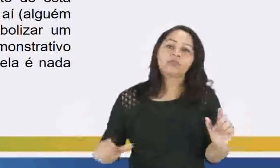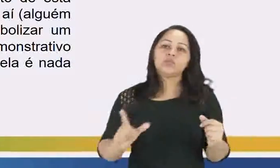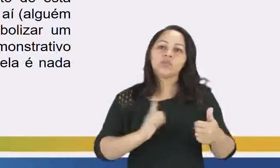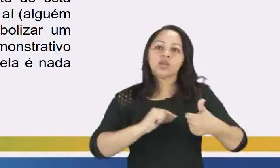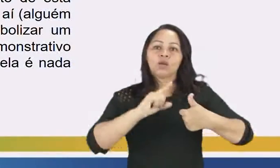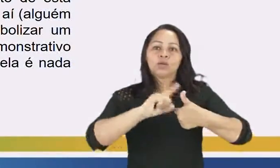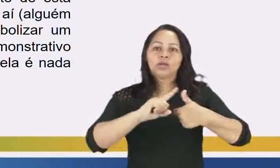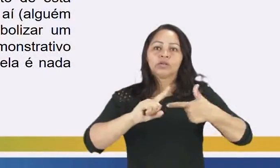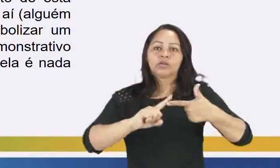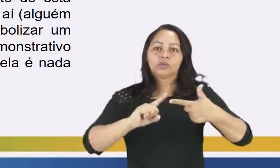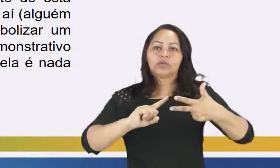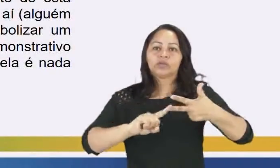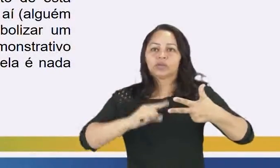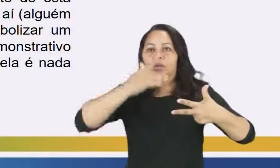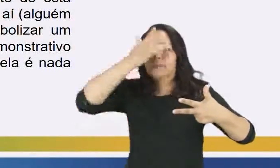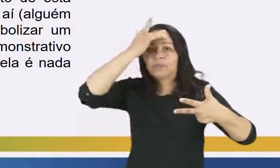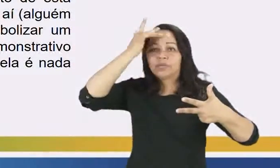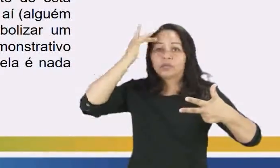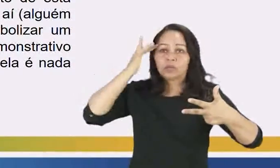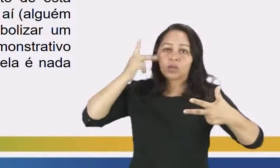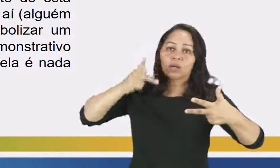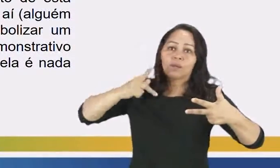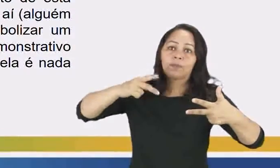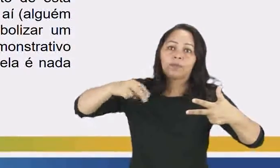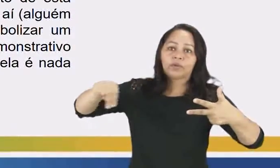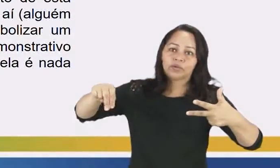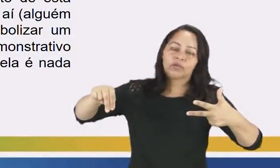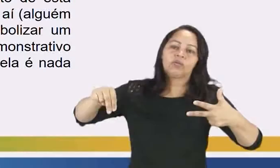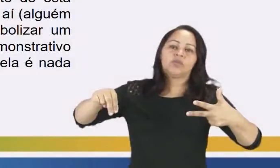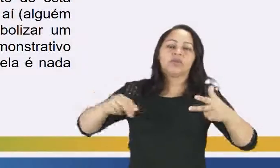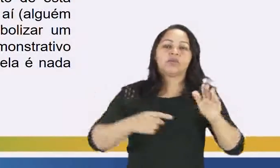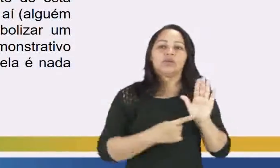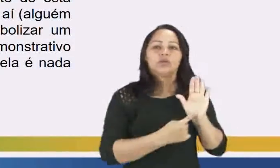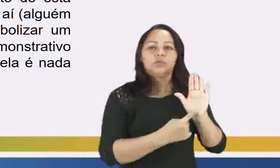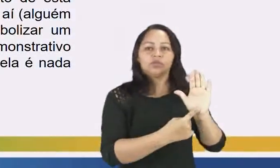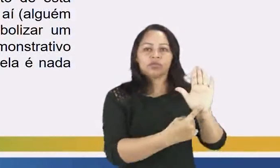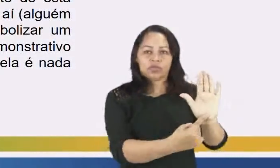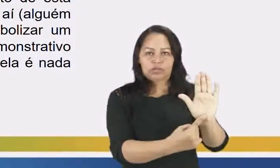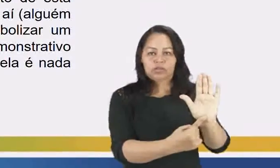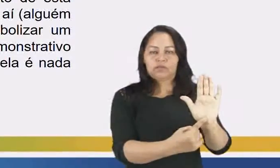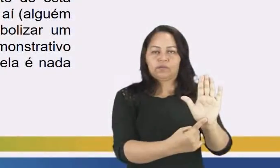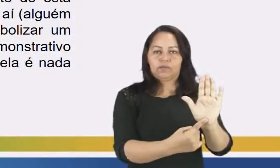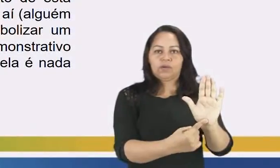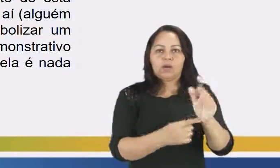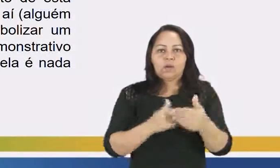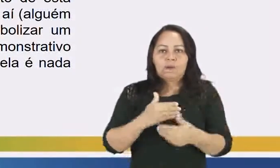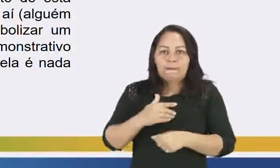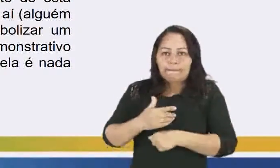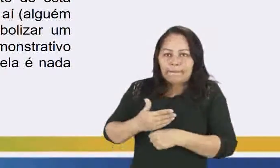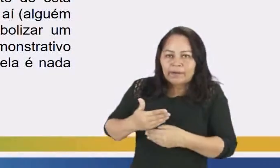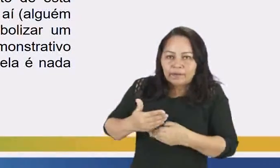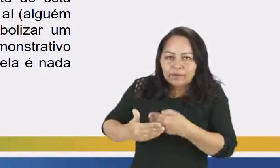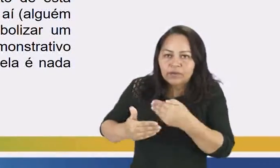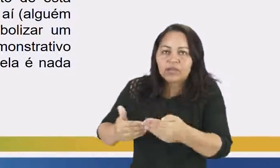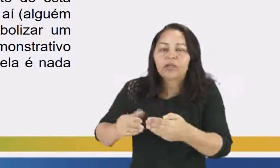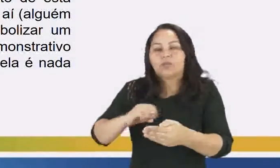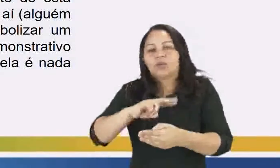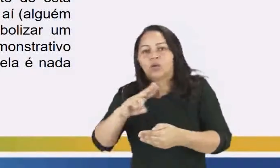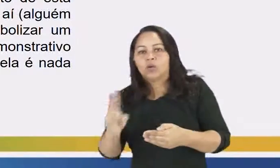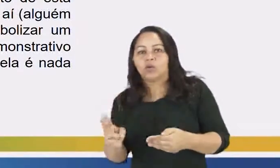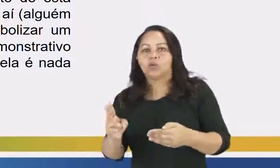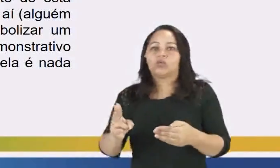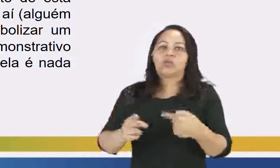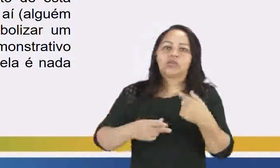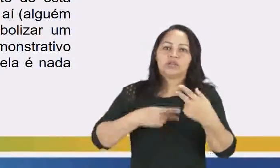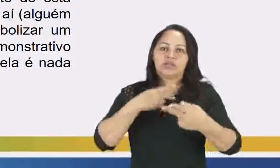pessoa, respectivamente. Os pronomes demonstrativos servem para situar algo no tempo, espaço ou no discurso. E